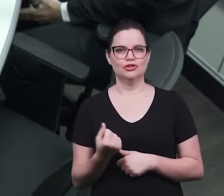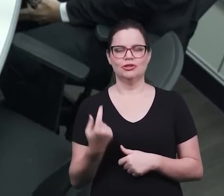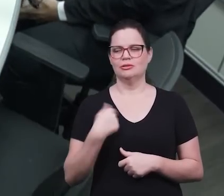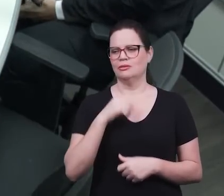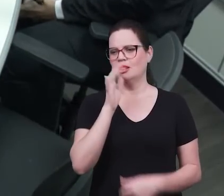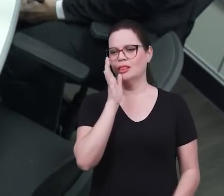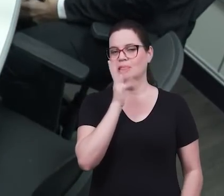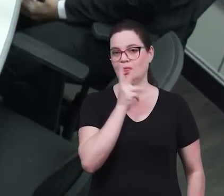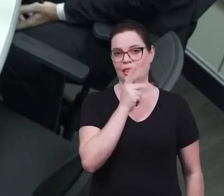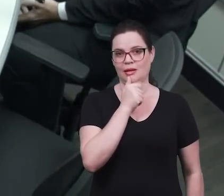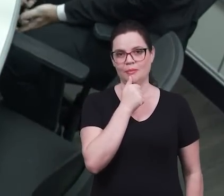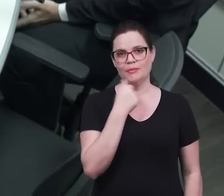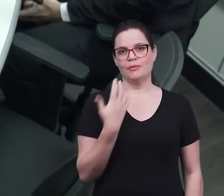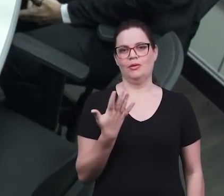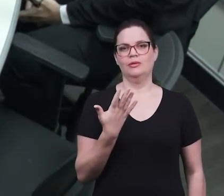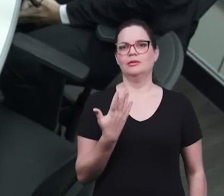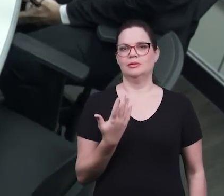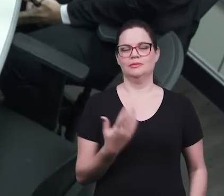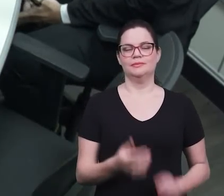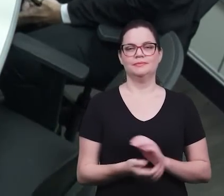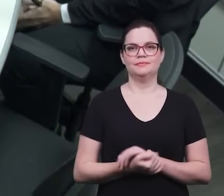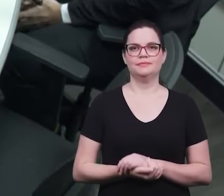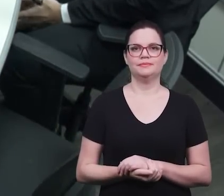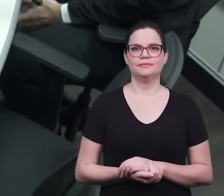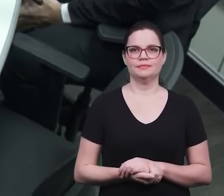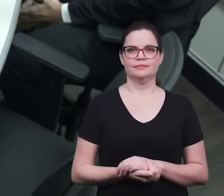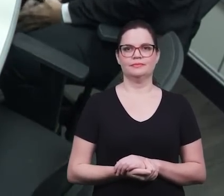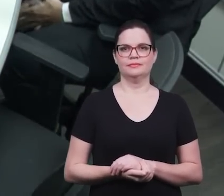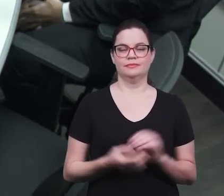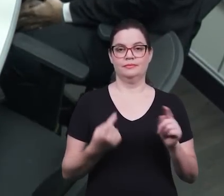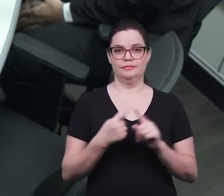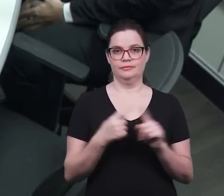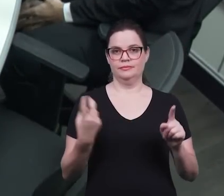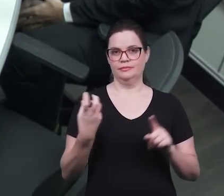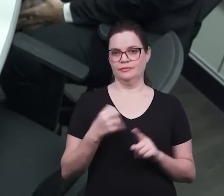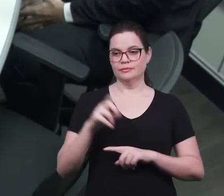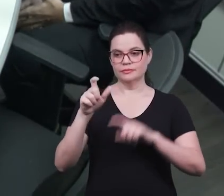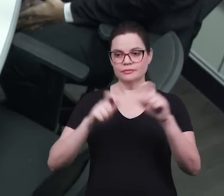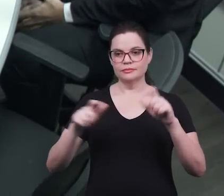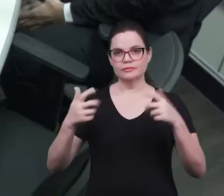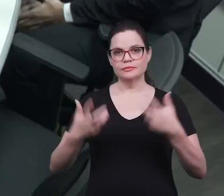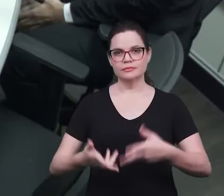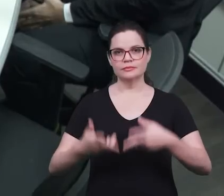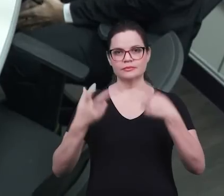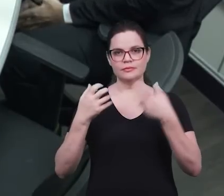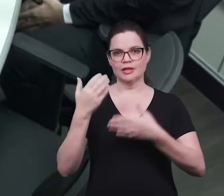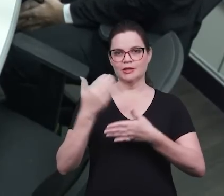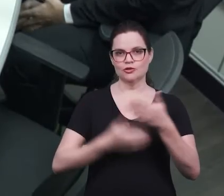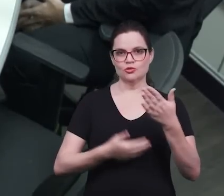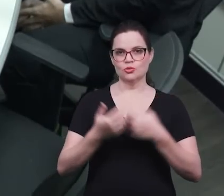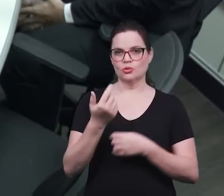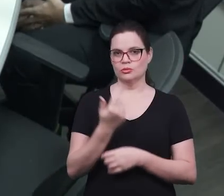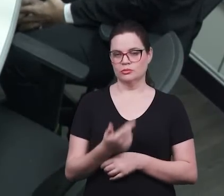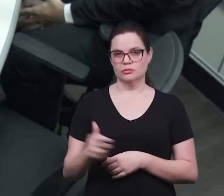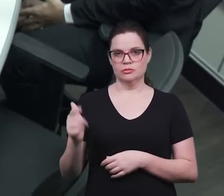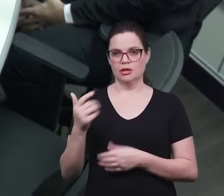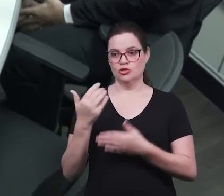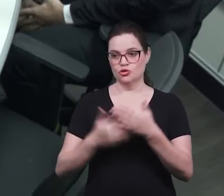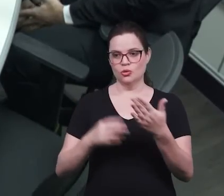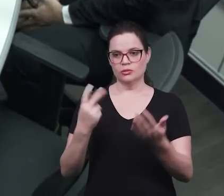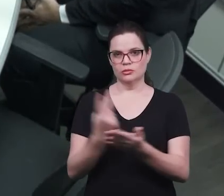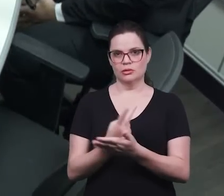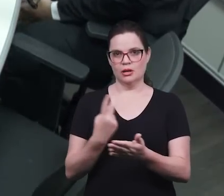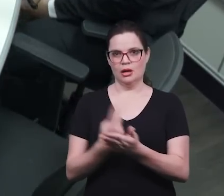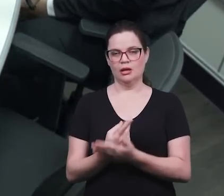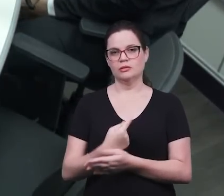demora tempo e perde valor, né? Mas as pessoas que identificarem o desconto indevido, elas devem abrir um